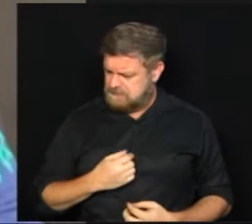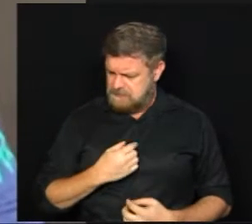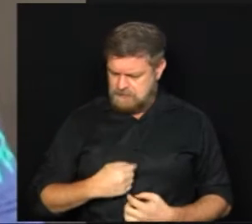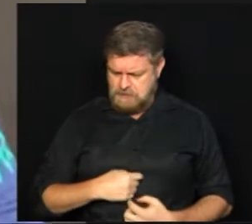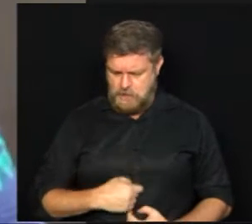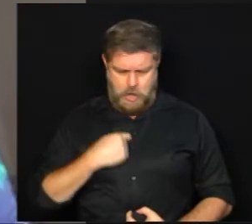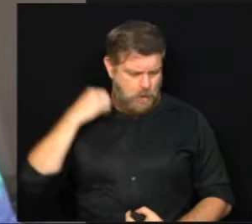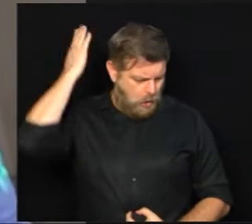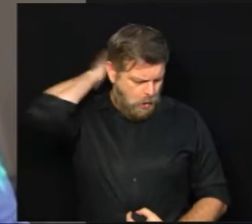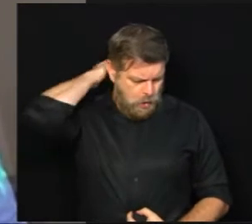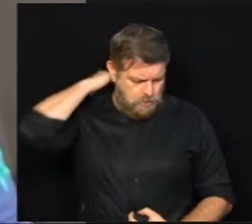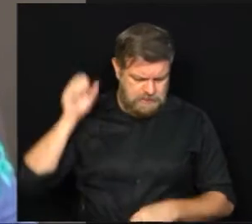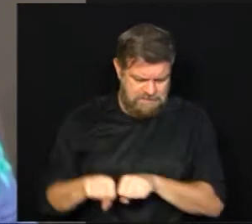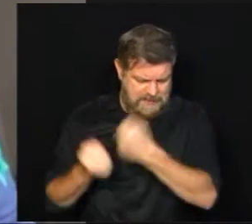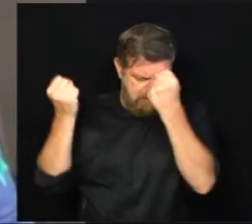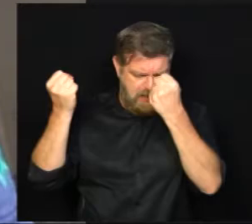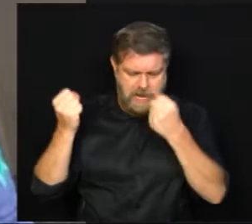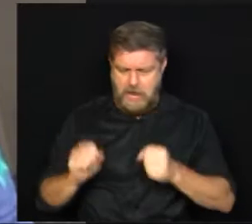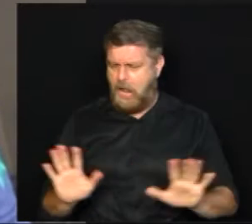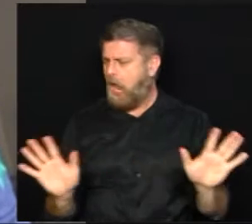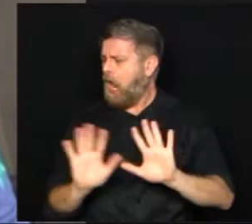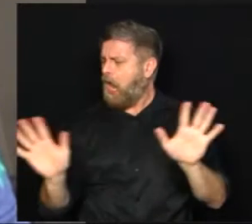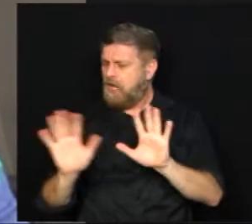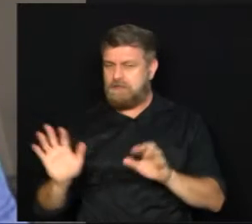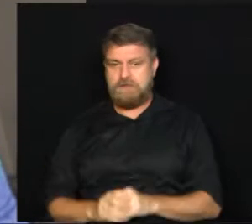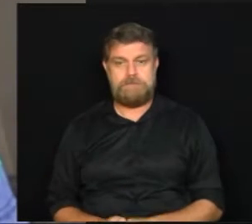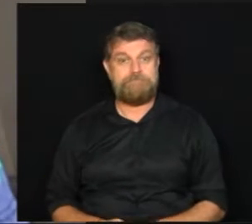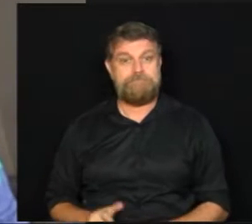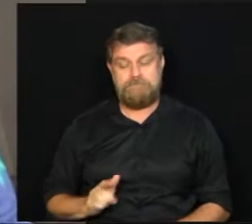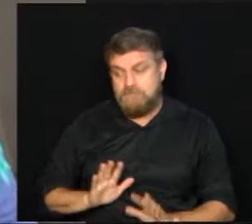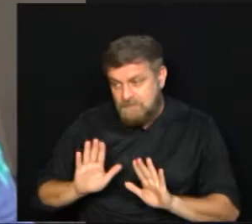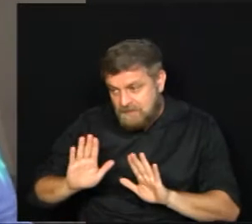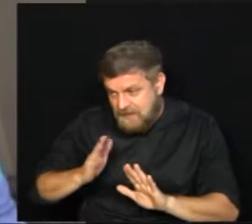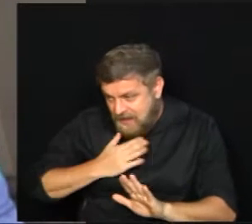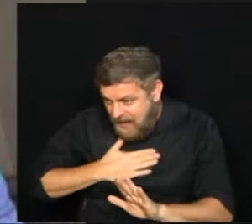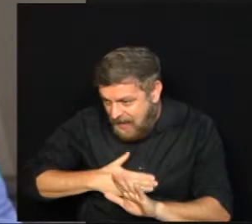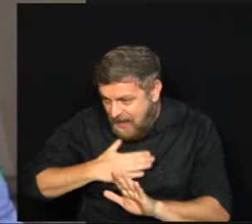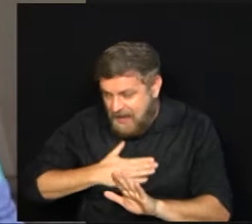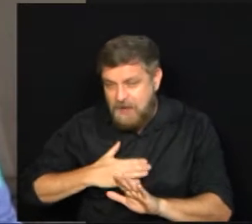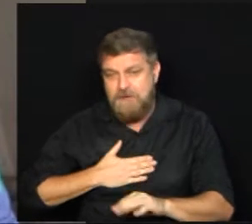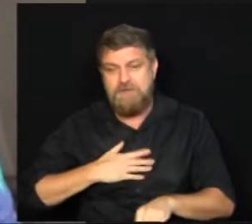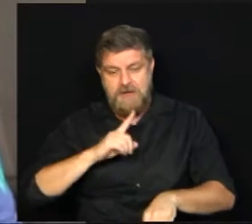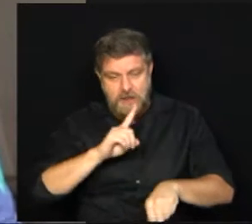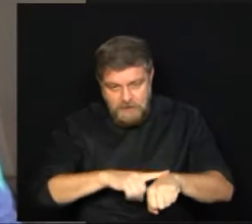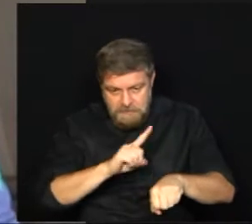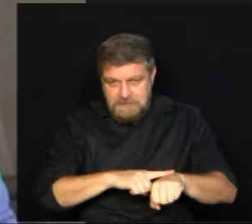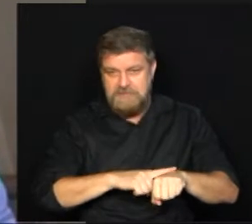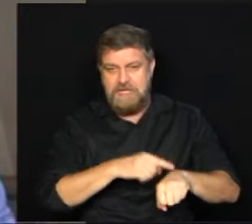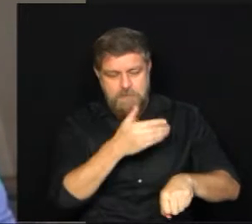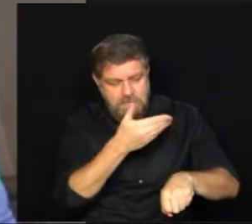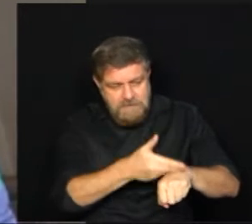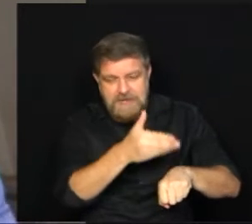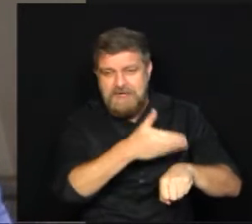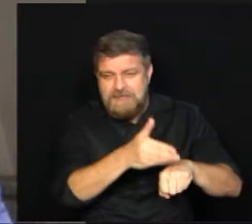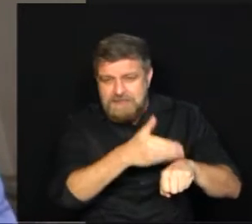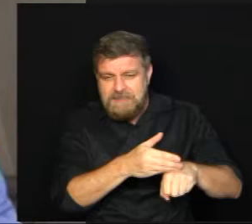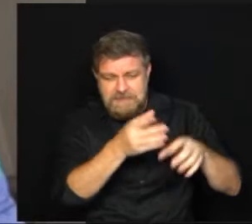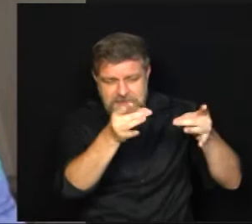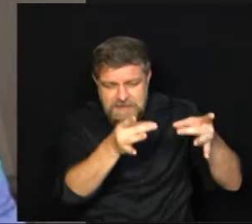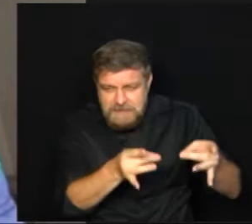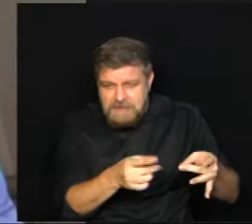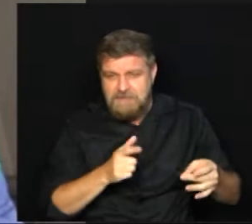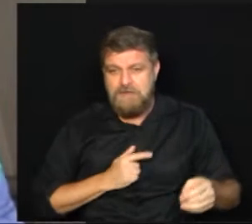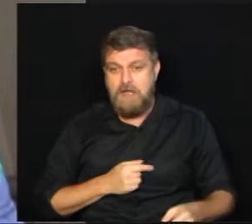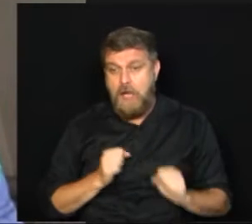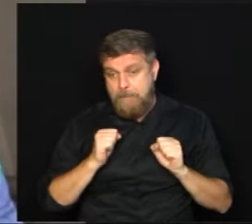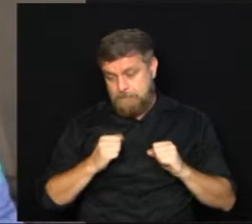você vai se quebrar. E não é assim, né? O esporte tem que ser com tempo, tem que ser lapidado. Qualquer esporte pode machucar